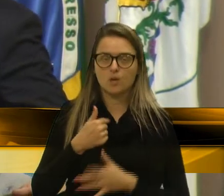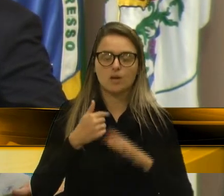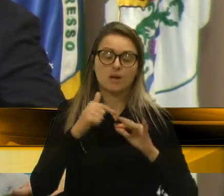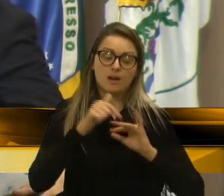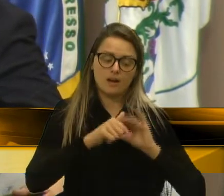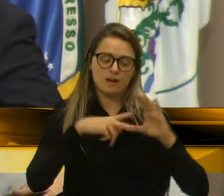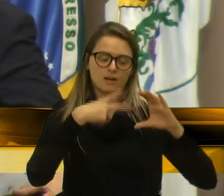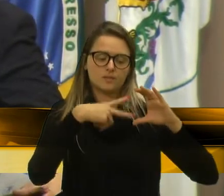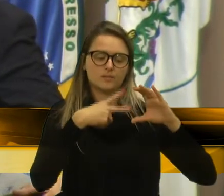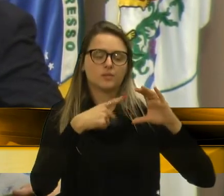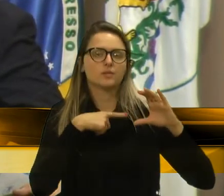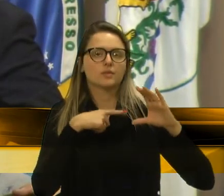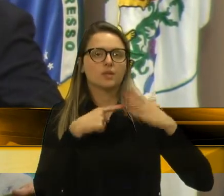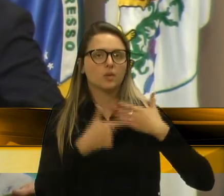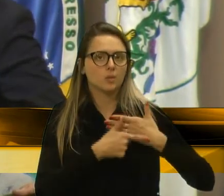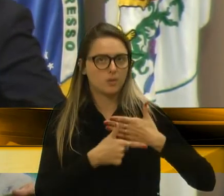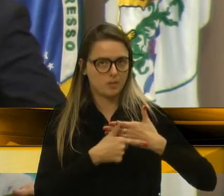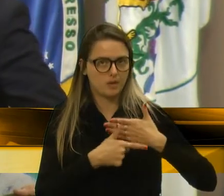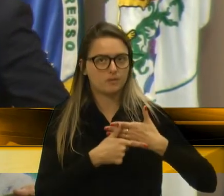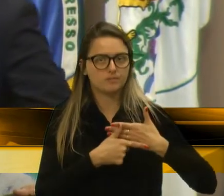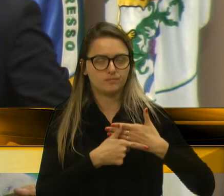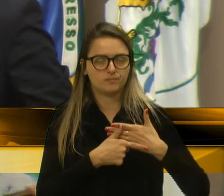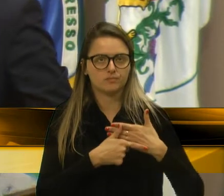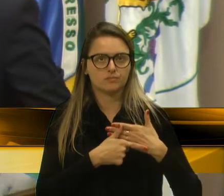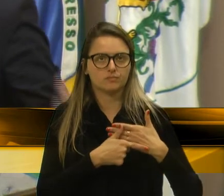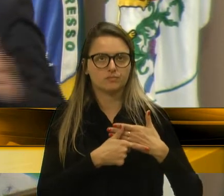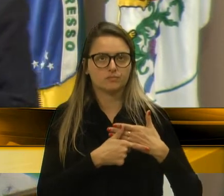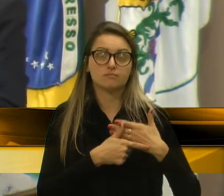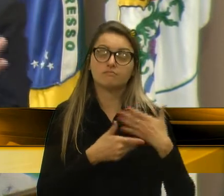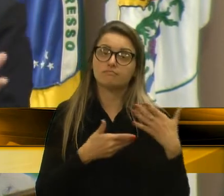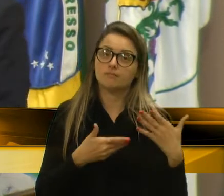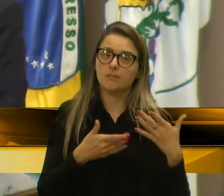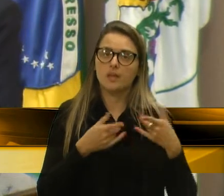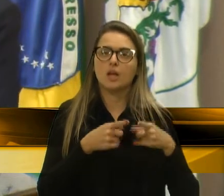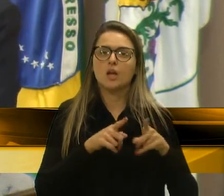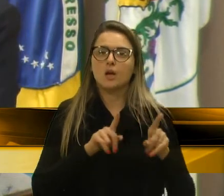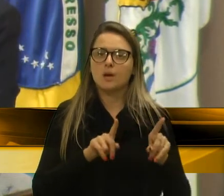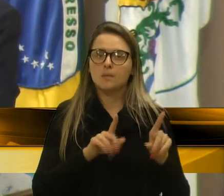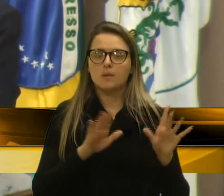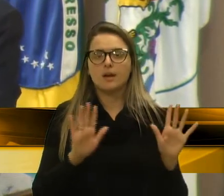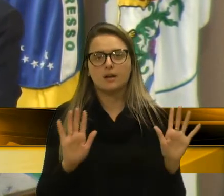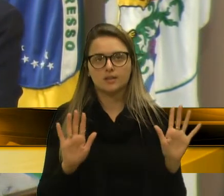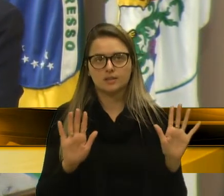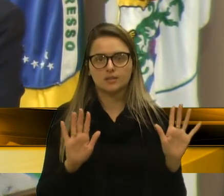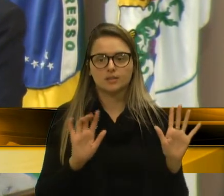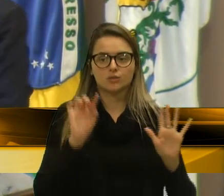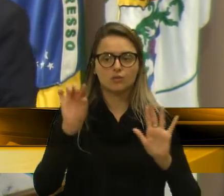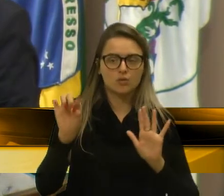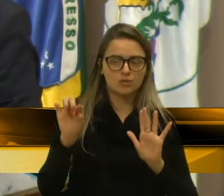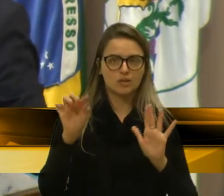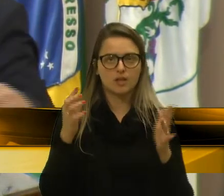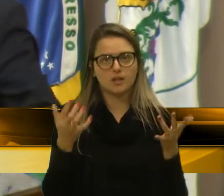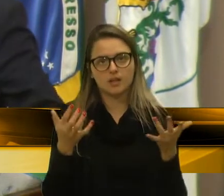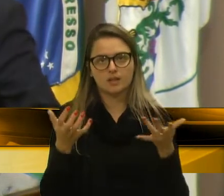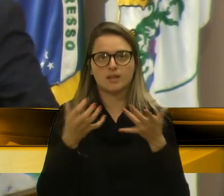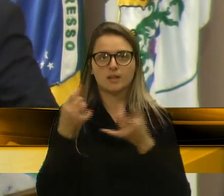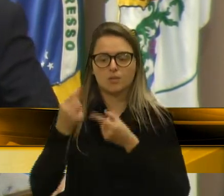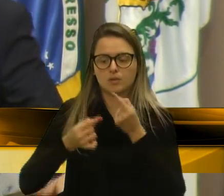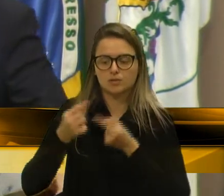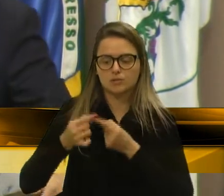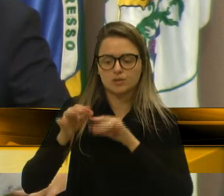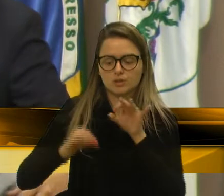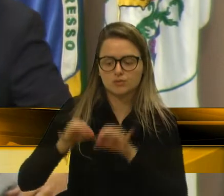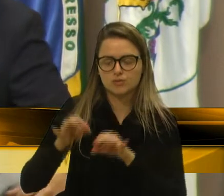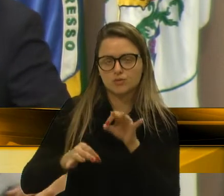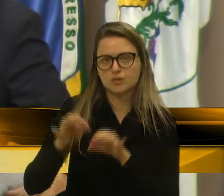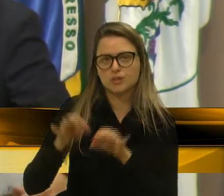essa função. Tá? Mas, independente de Vossa Excelência aí querer fazer uma discussão jurídica da